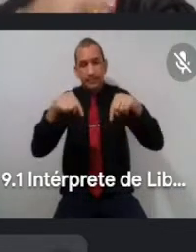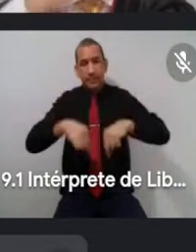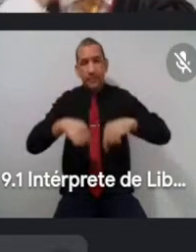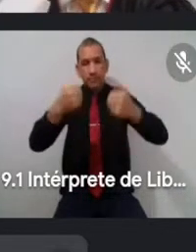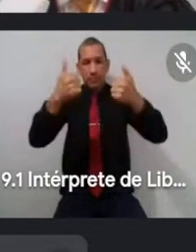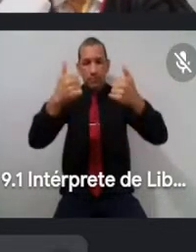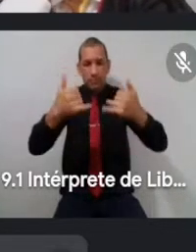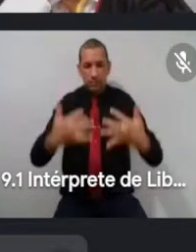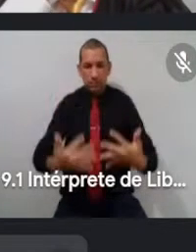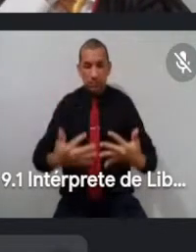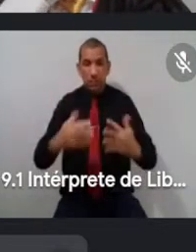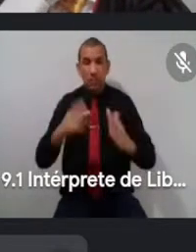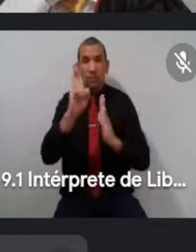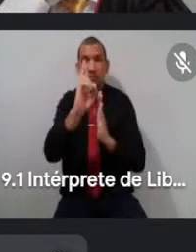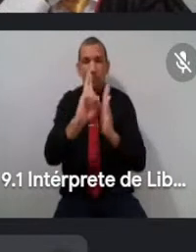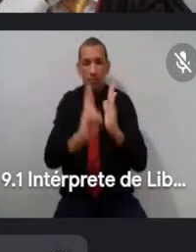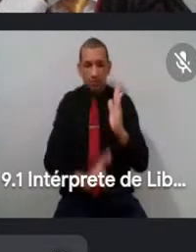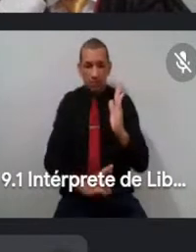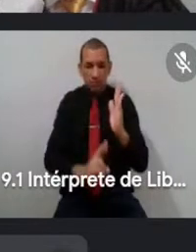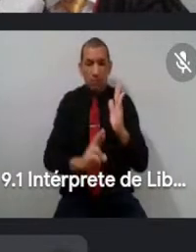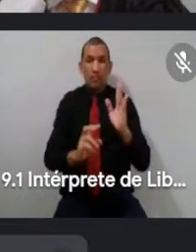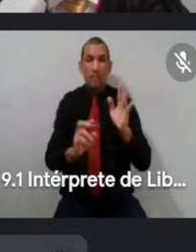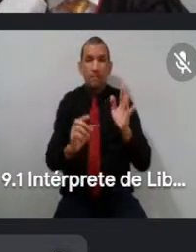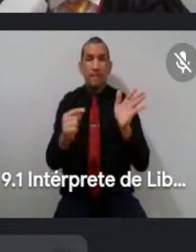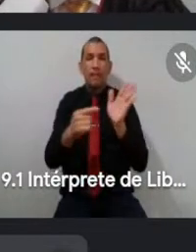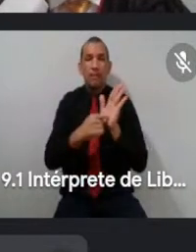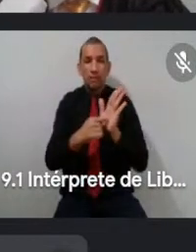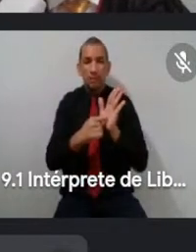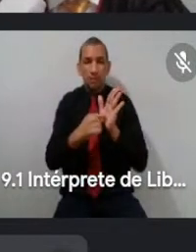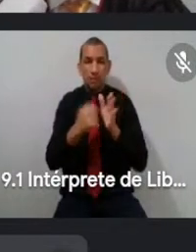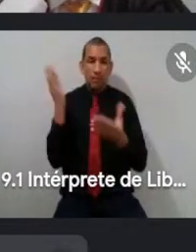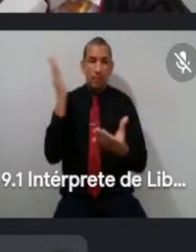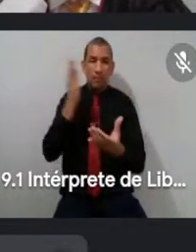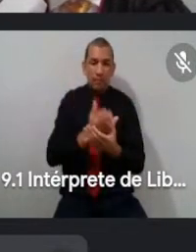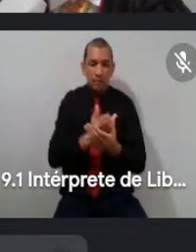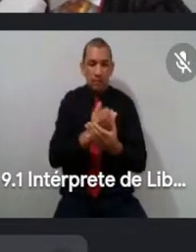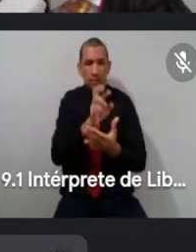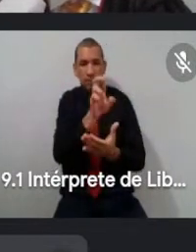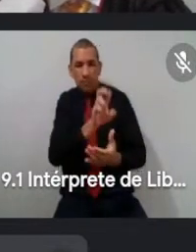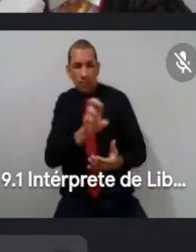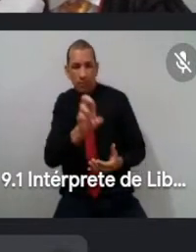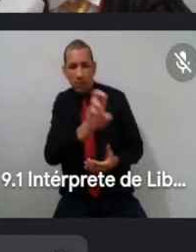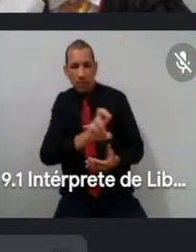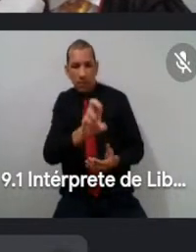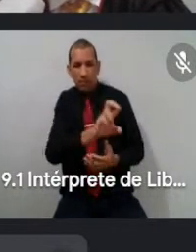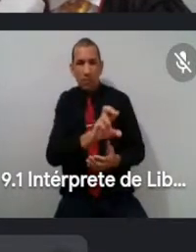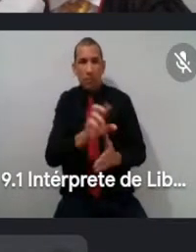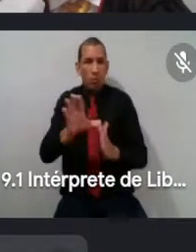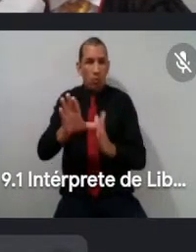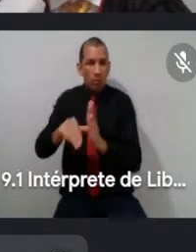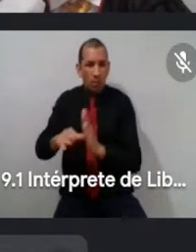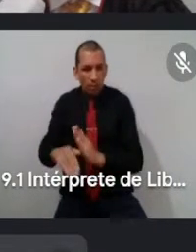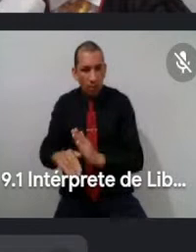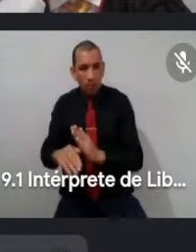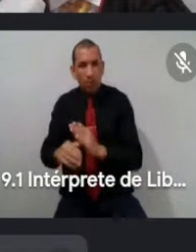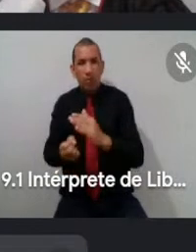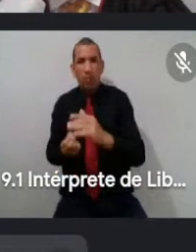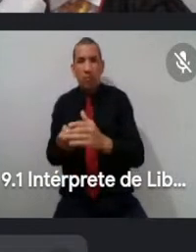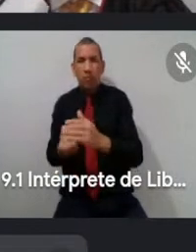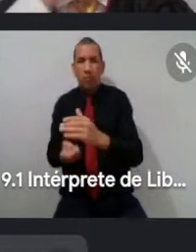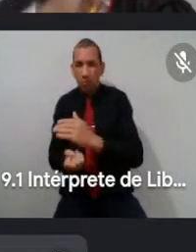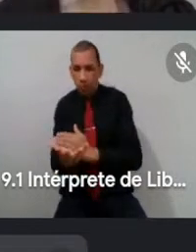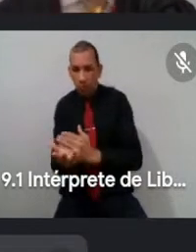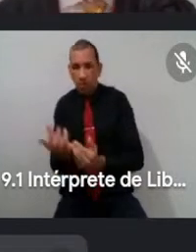explico só relator trata-se aqui de uma ação de investigação judicial por corrupção eleitoral a compra de